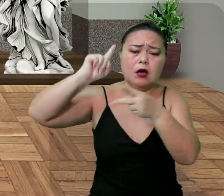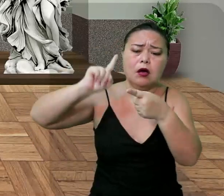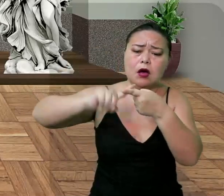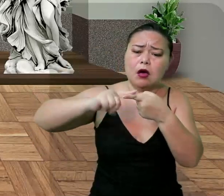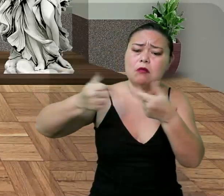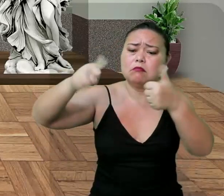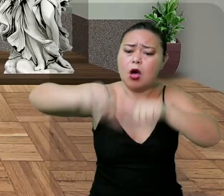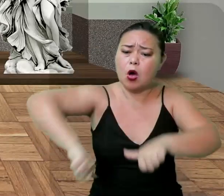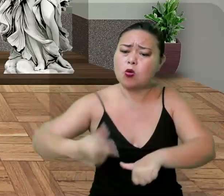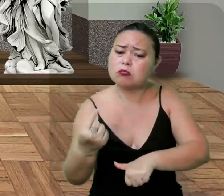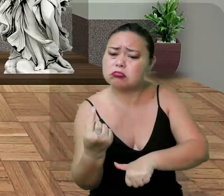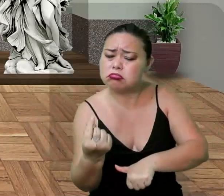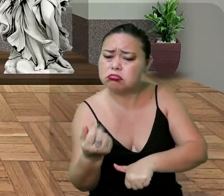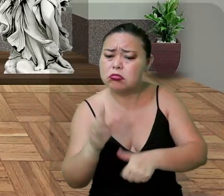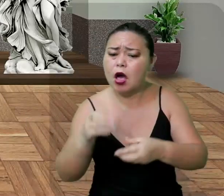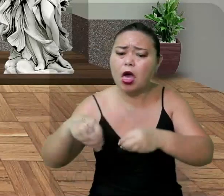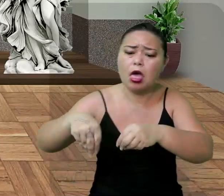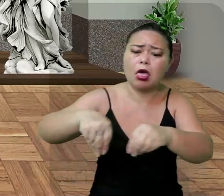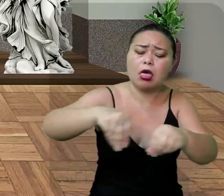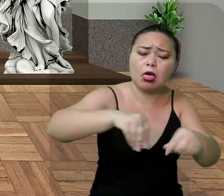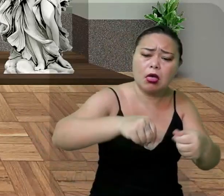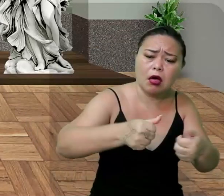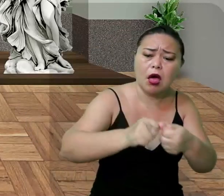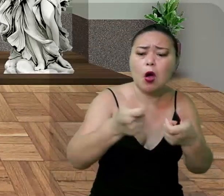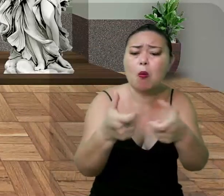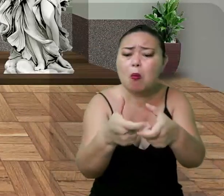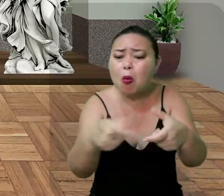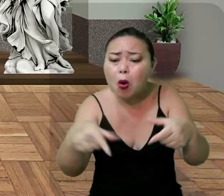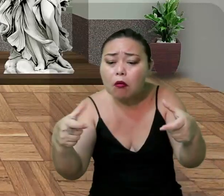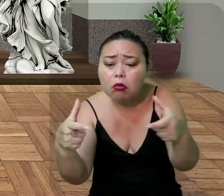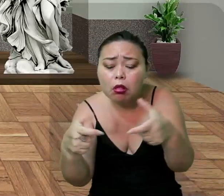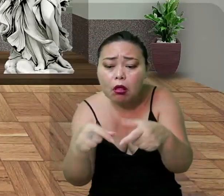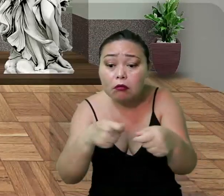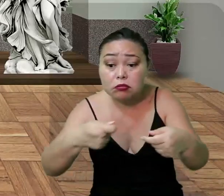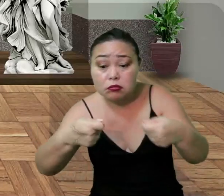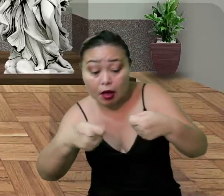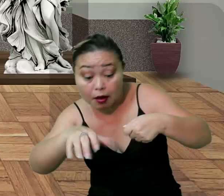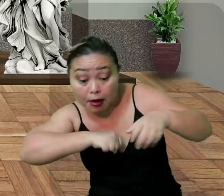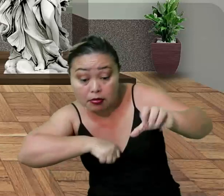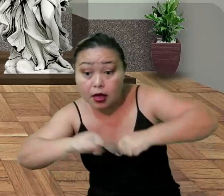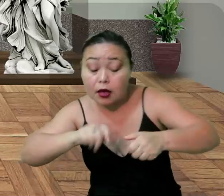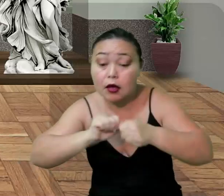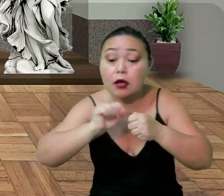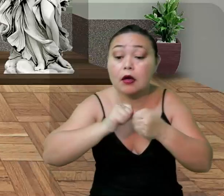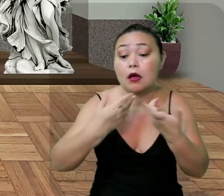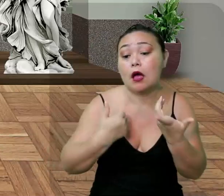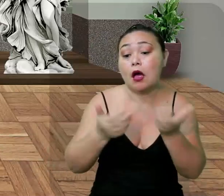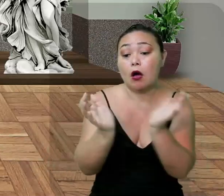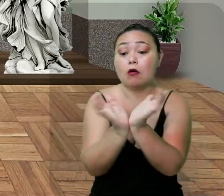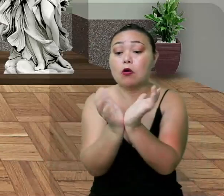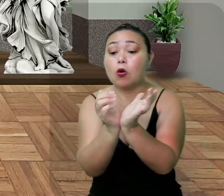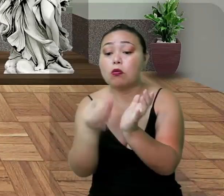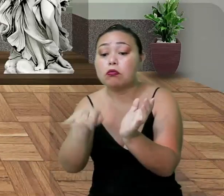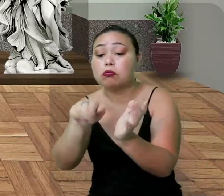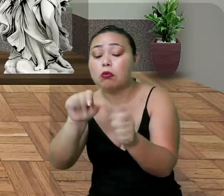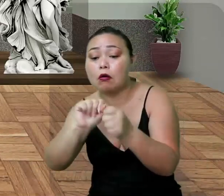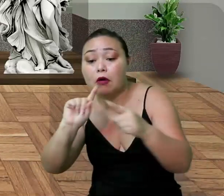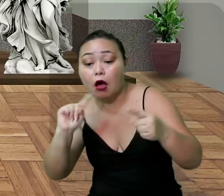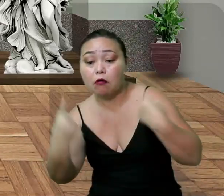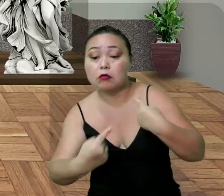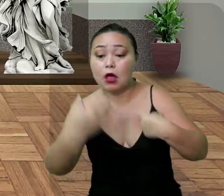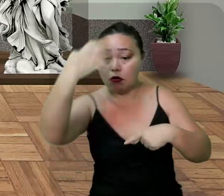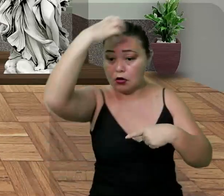crise econômica, as terras que eram férteis eram poucas, começa a haver disputa, a burguesia vai se revoltar contra a